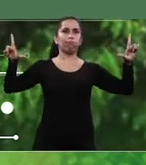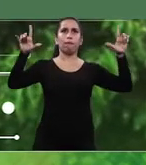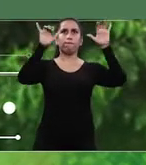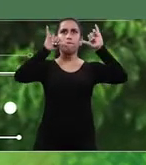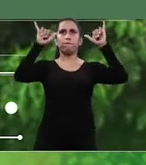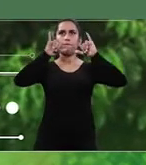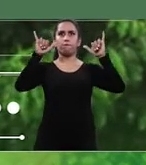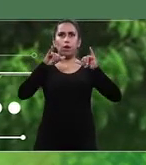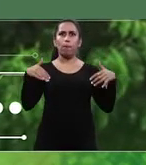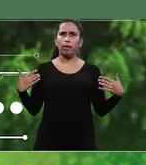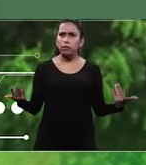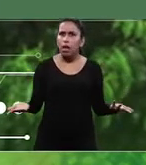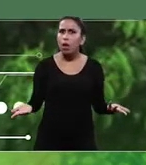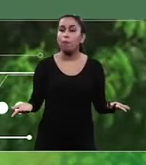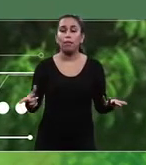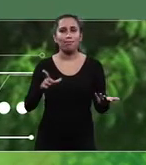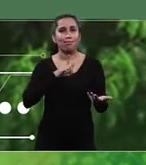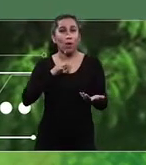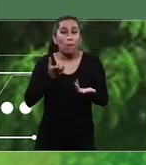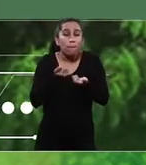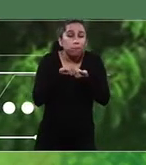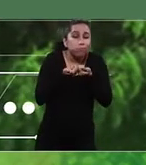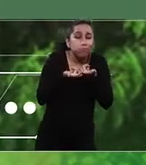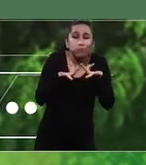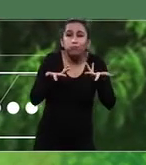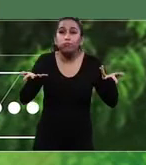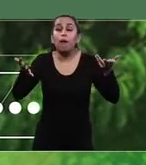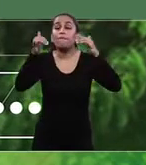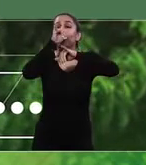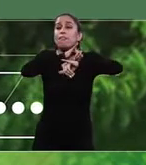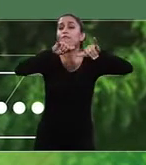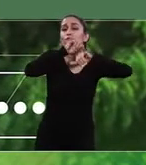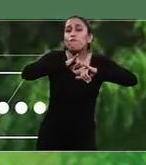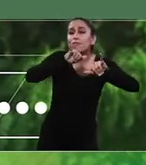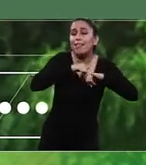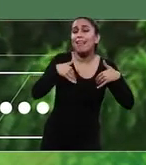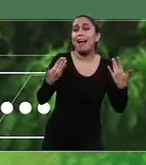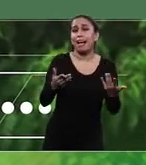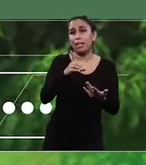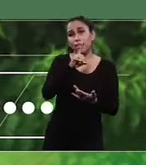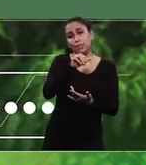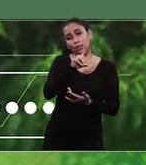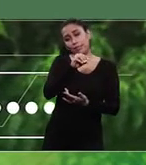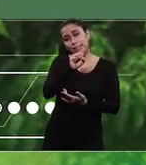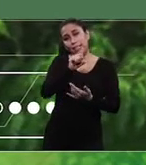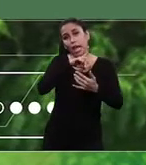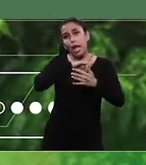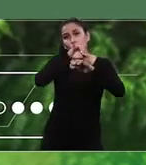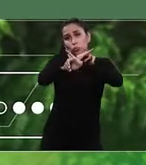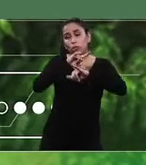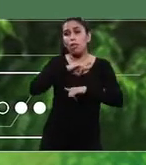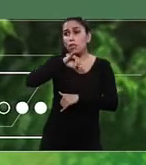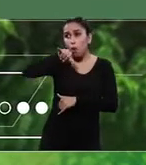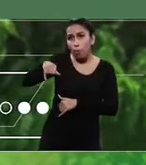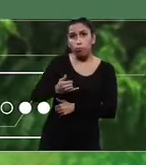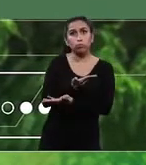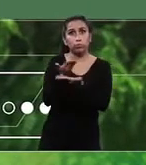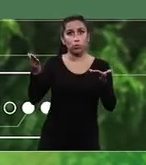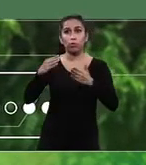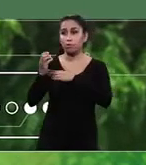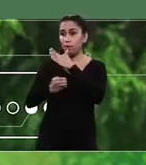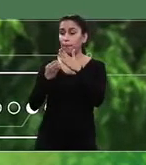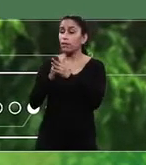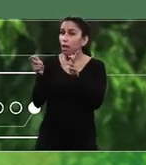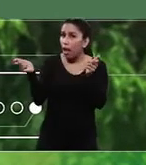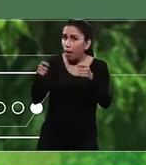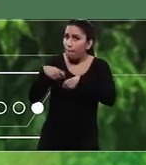multissetoriais, uma grande massa de dados de exportação que apresentam oportunidades e que as empresas podem acompanhar. Então,